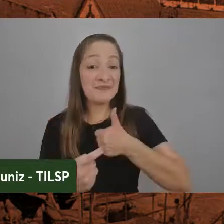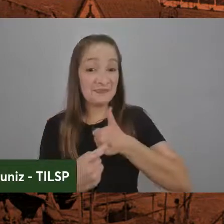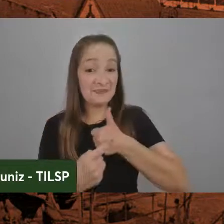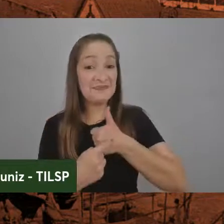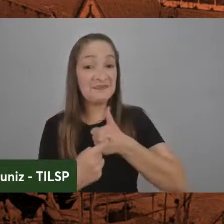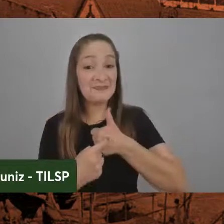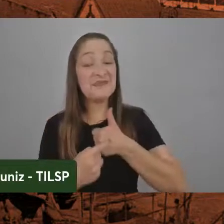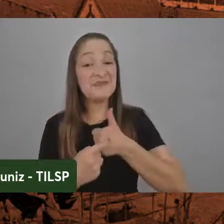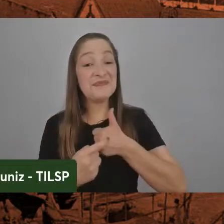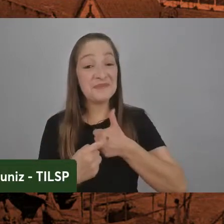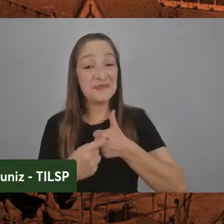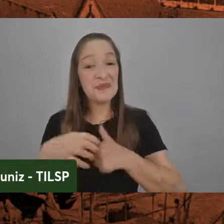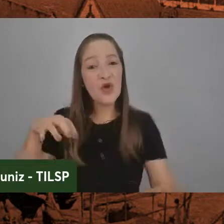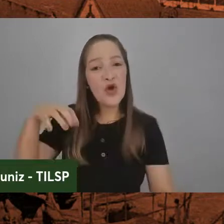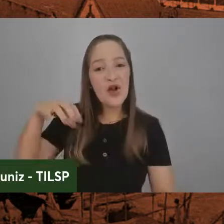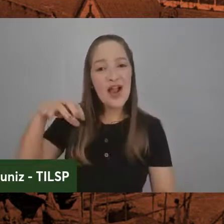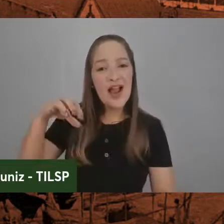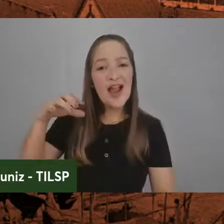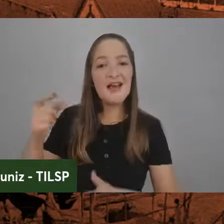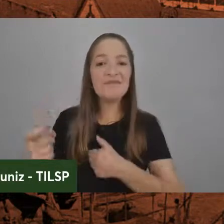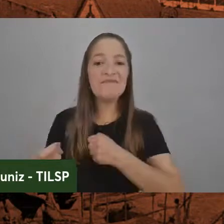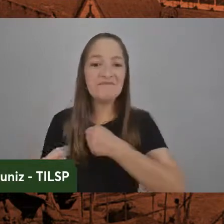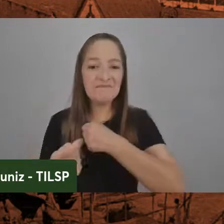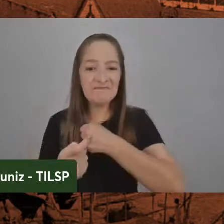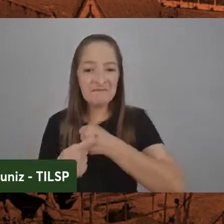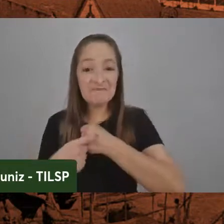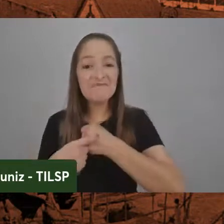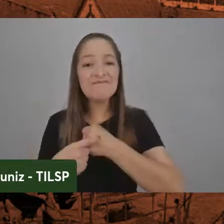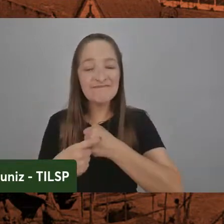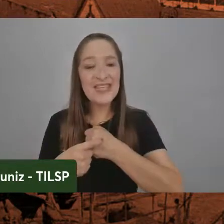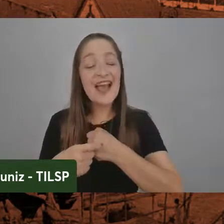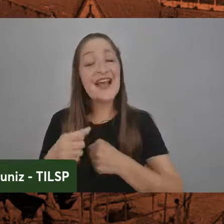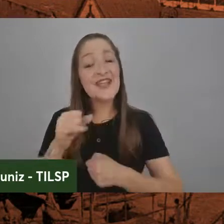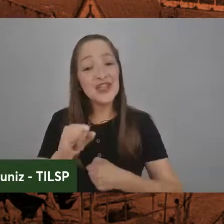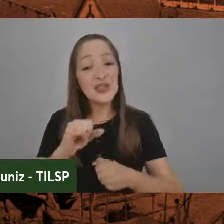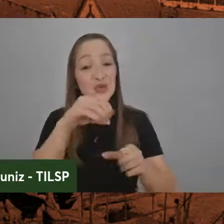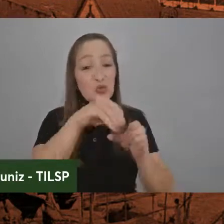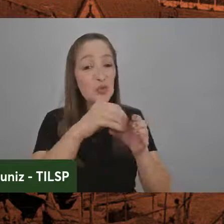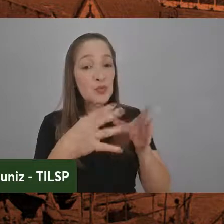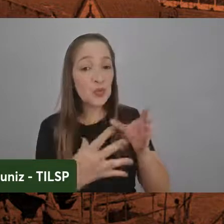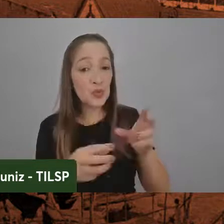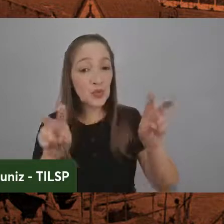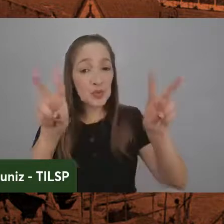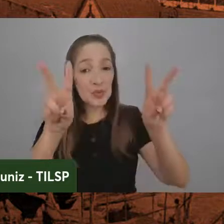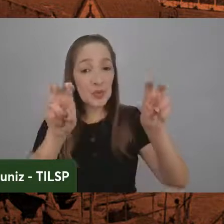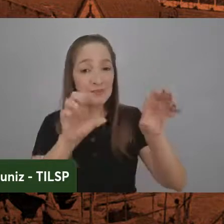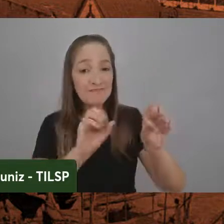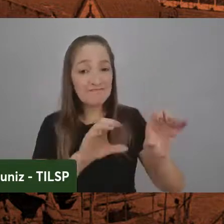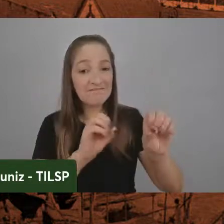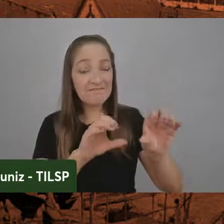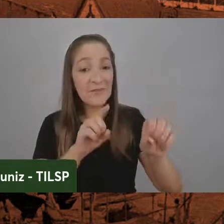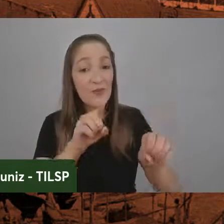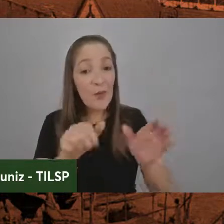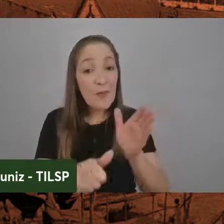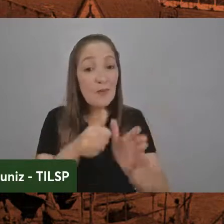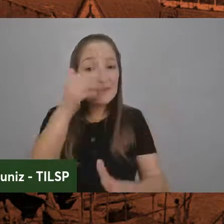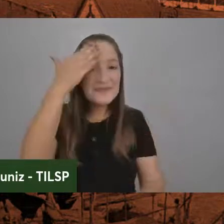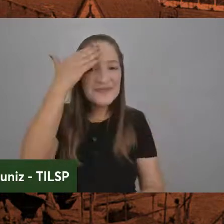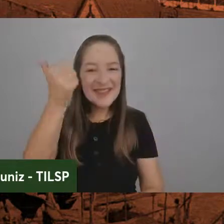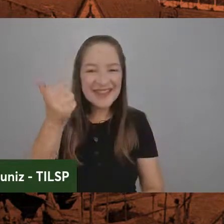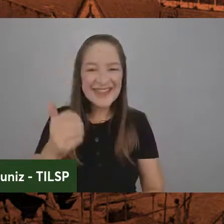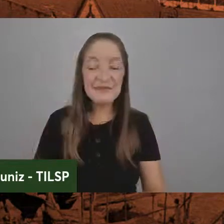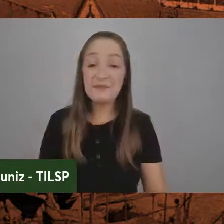todas. Quando tiver conteúdo de educação, vocês vão ser os primeiros a saberem. Importante também falar